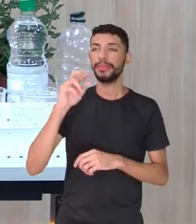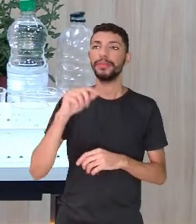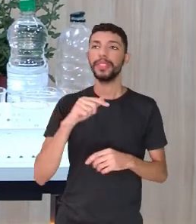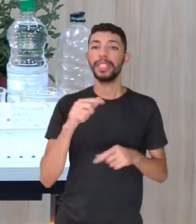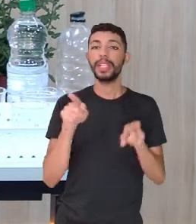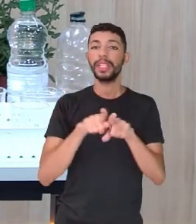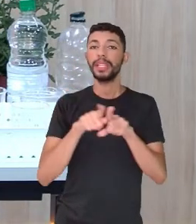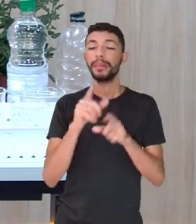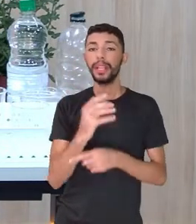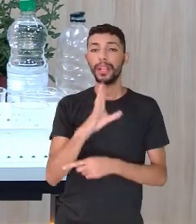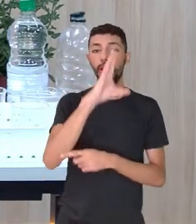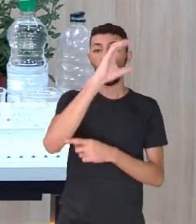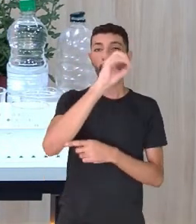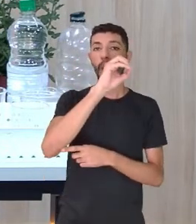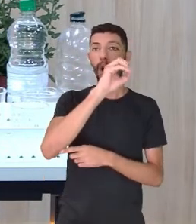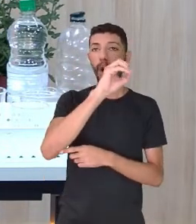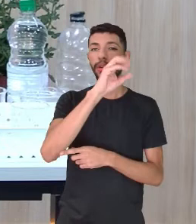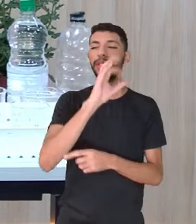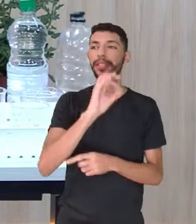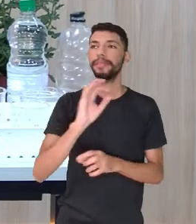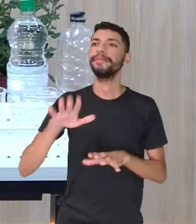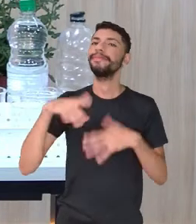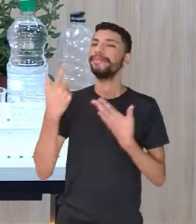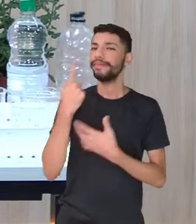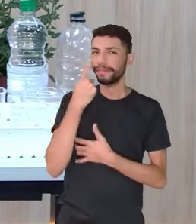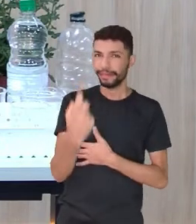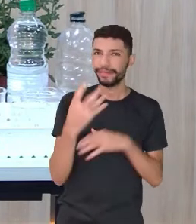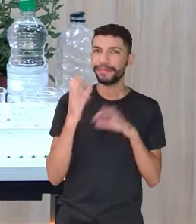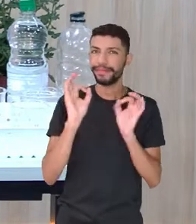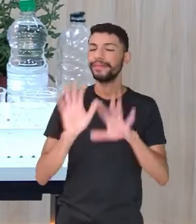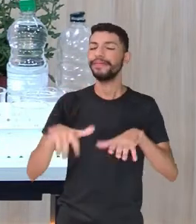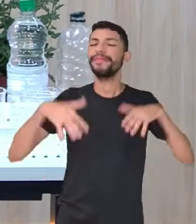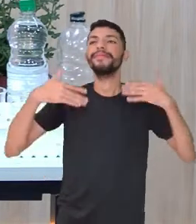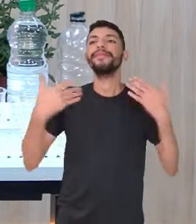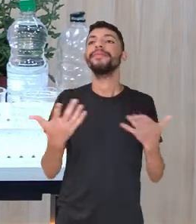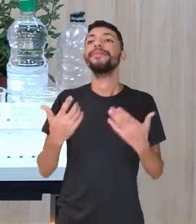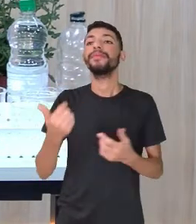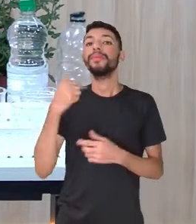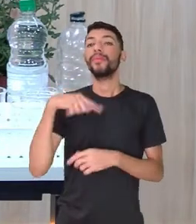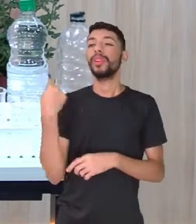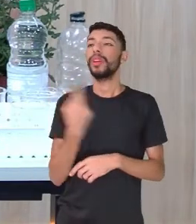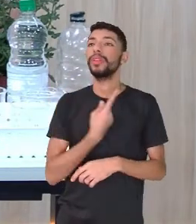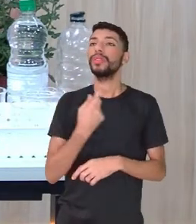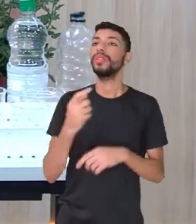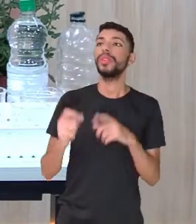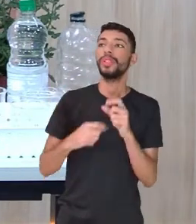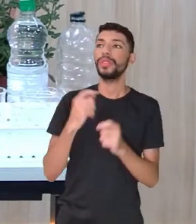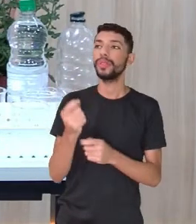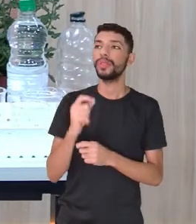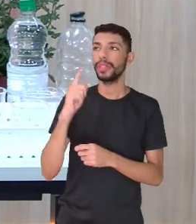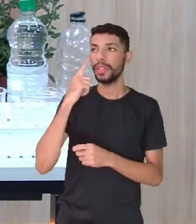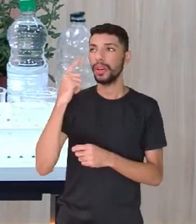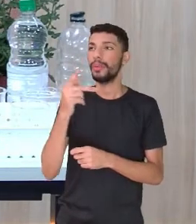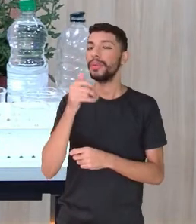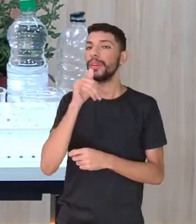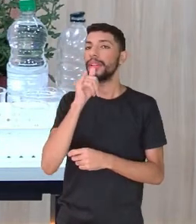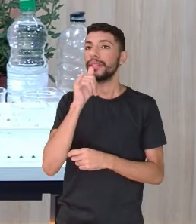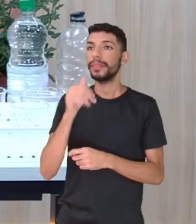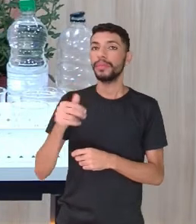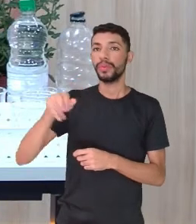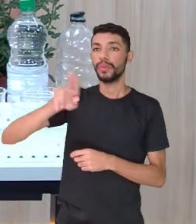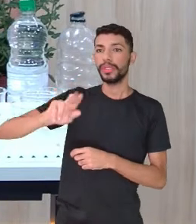digitando, e o oxigênio. Interessante, não é? Então, quando a gente pronunciar, a gente tem que pronunciar